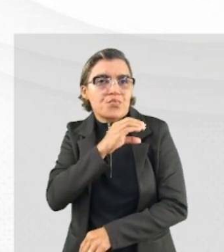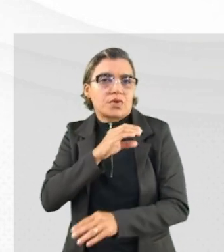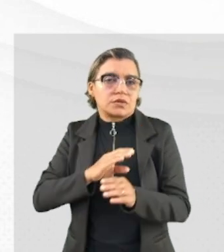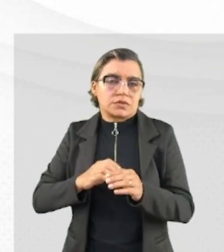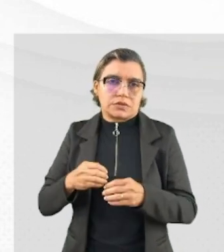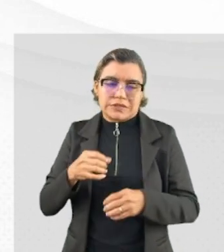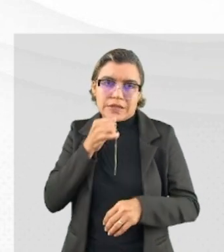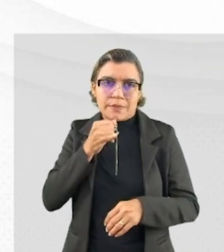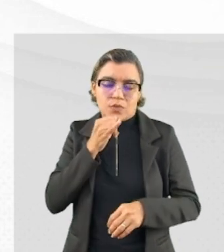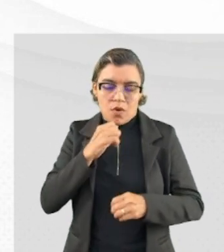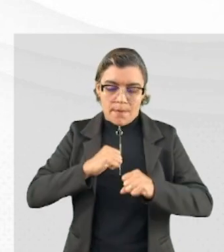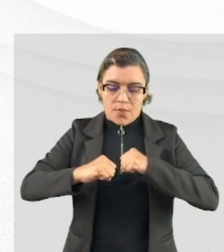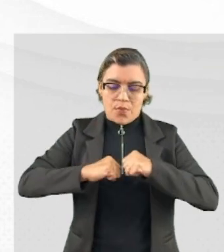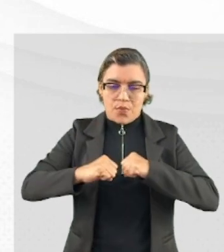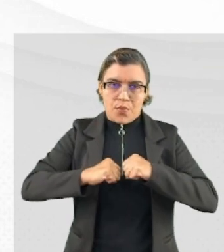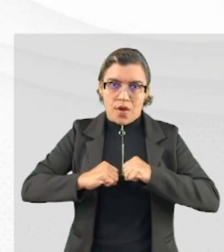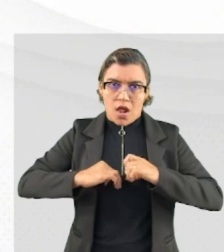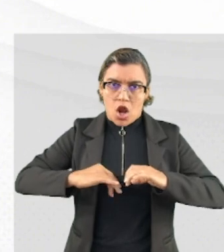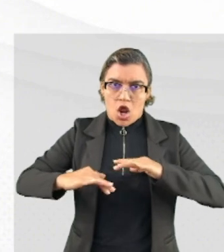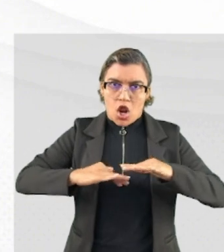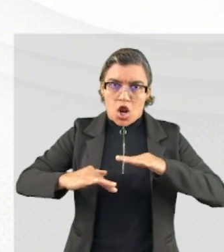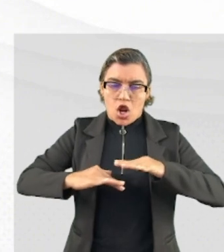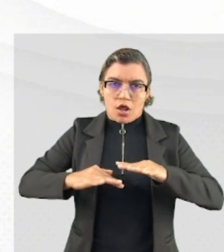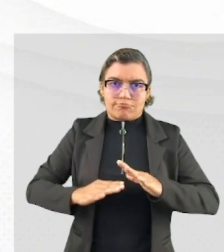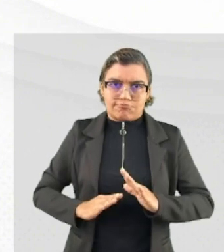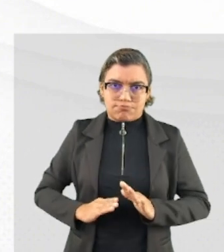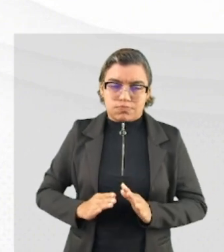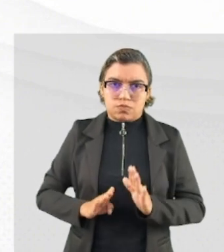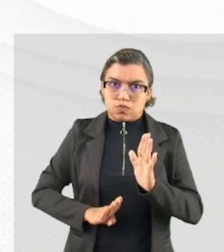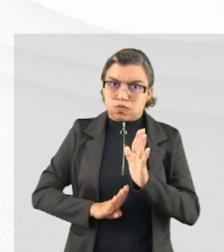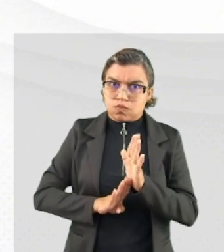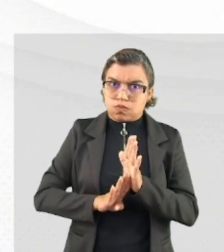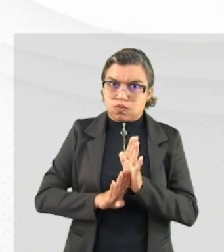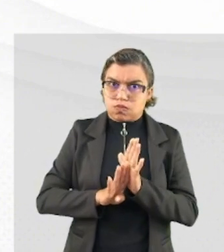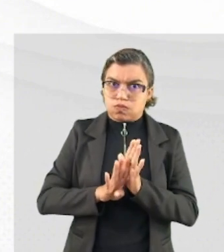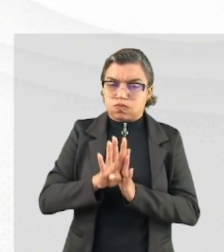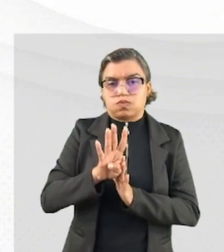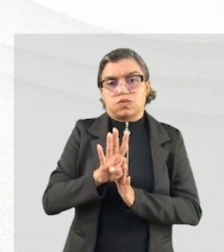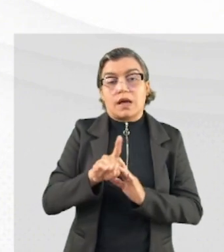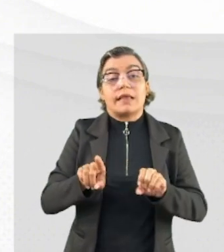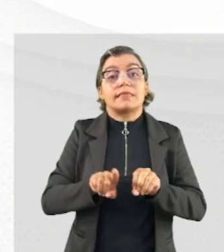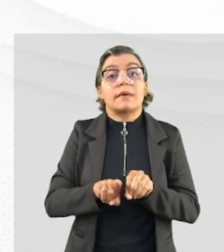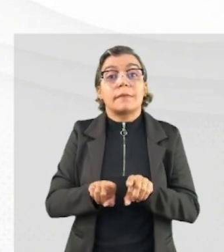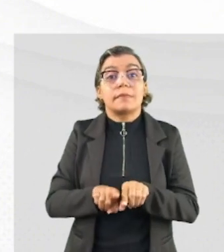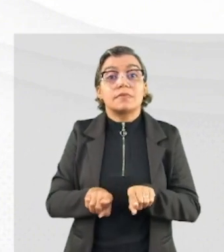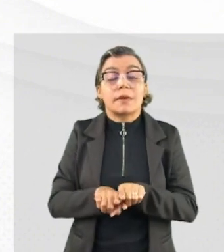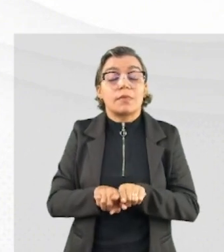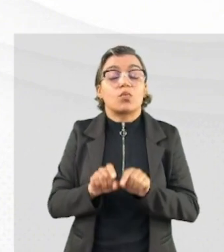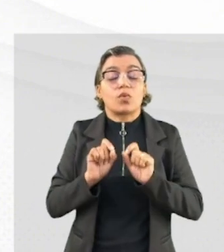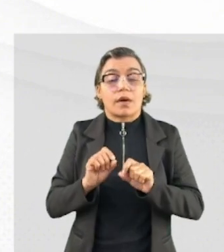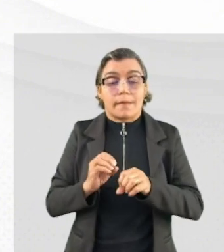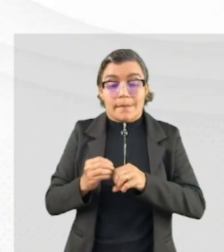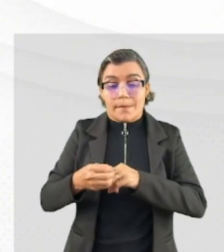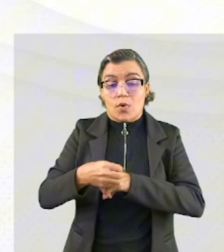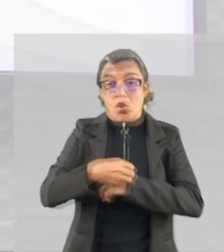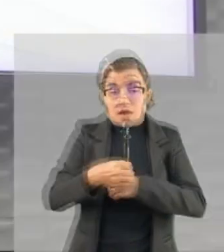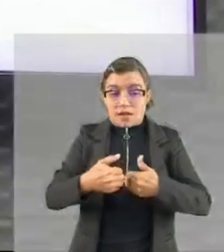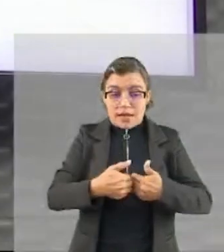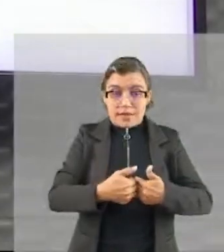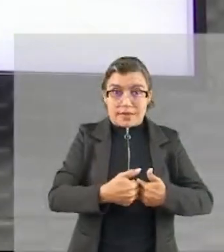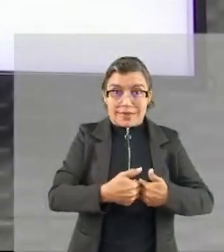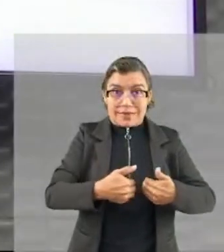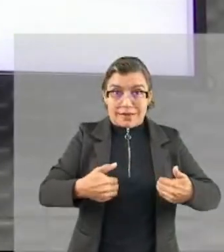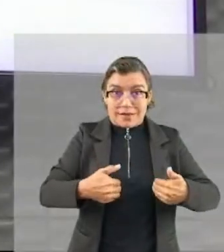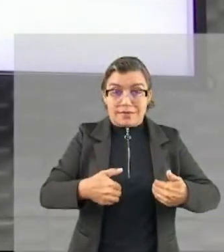a vibração. No que ela aumenta a vibração, ela aumenta o espaço entre as moléculas. E aí ela aumenta